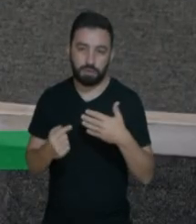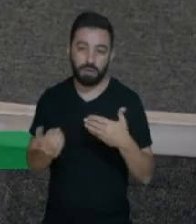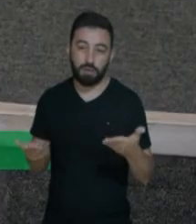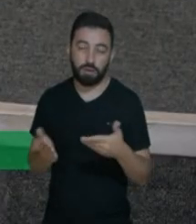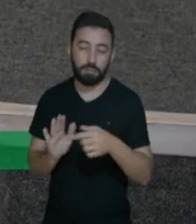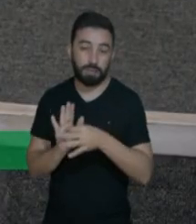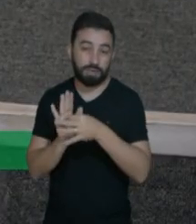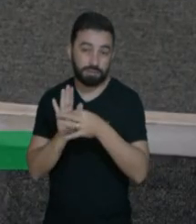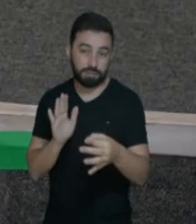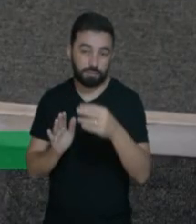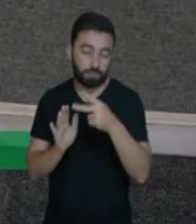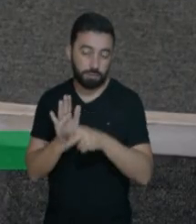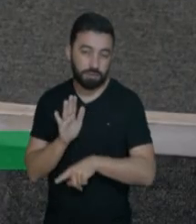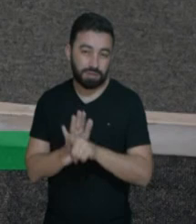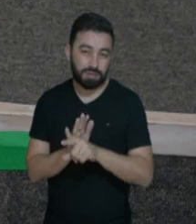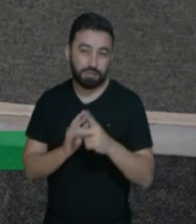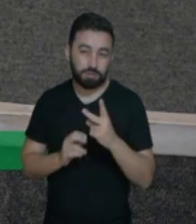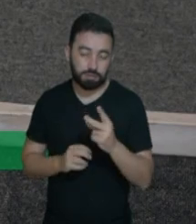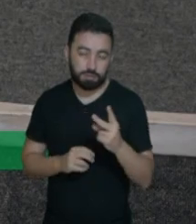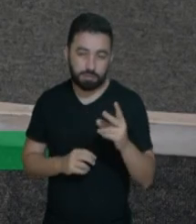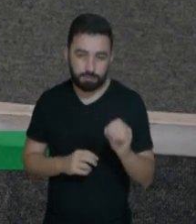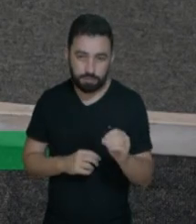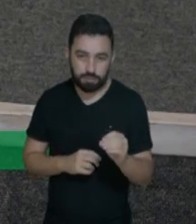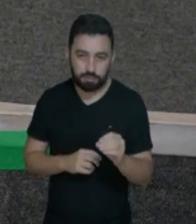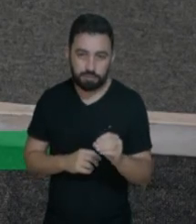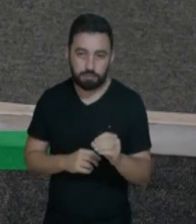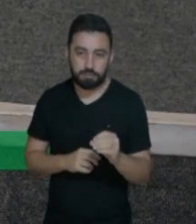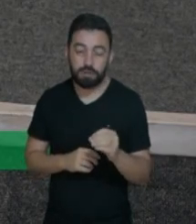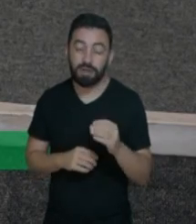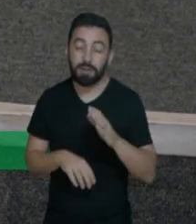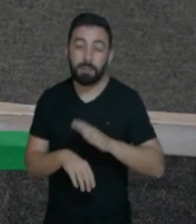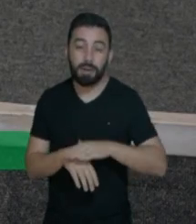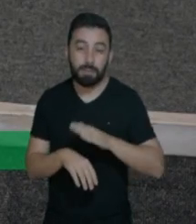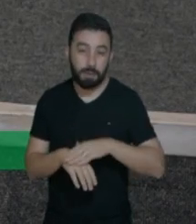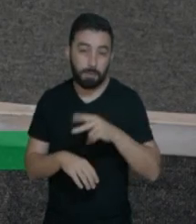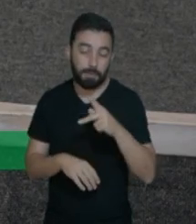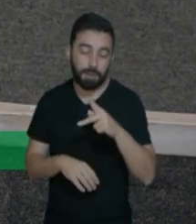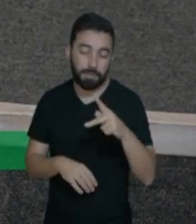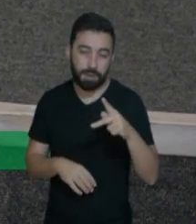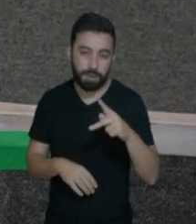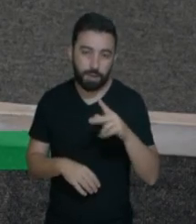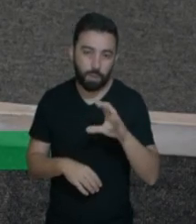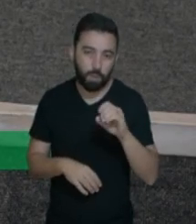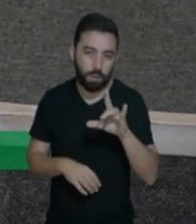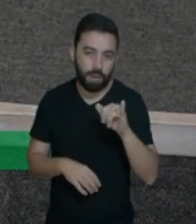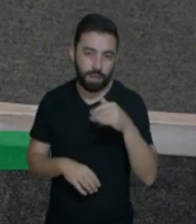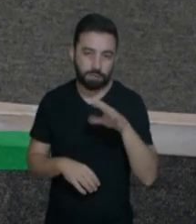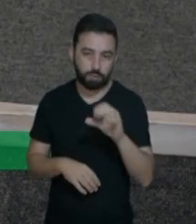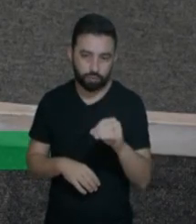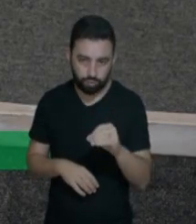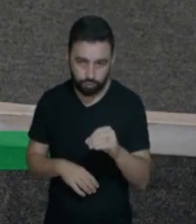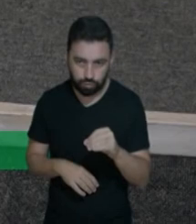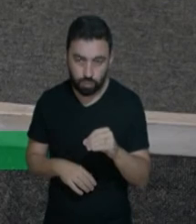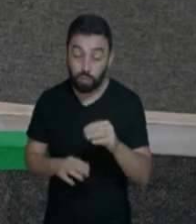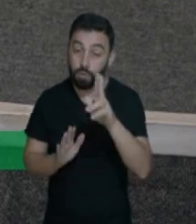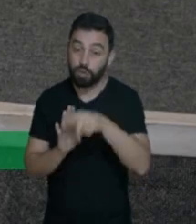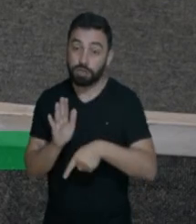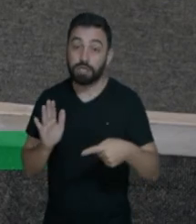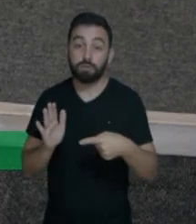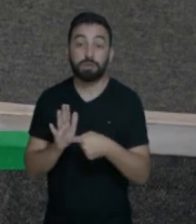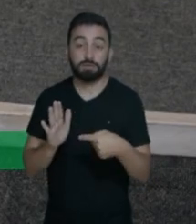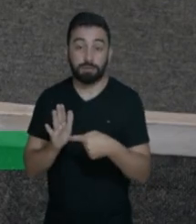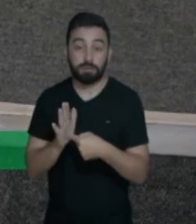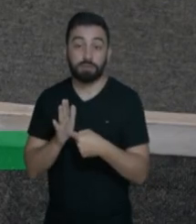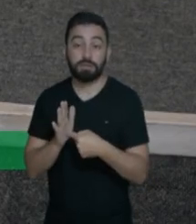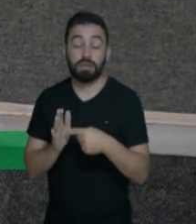o parecer ao projeto de lei 2020/2024 de autoria do nosso querido Deputado PP Colaço é o projeto que declara de